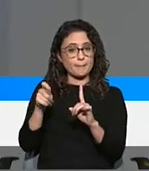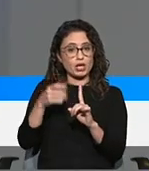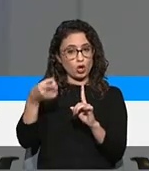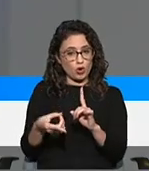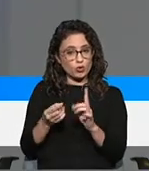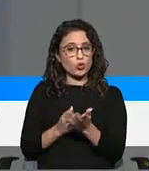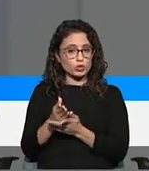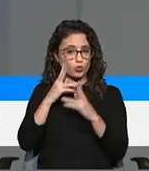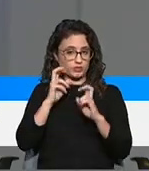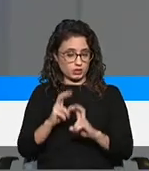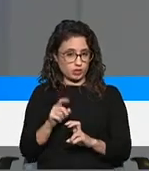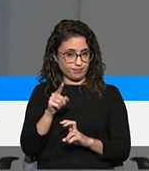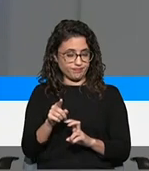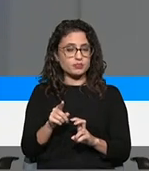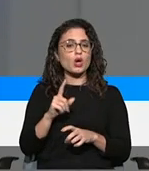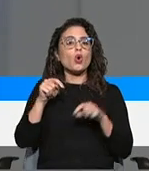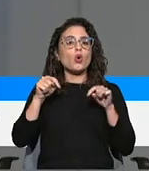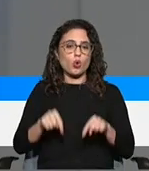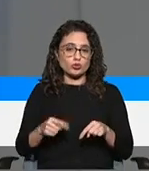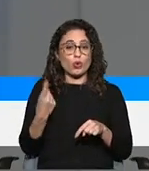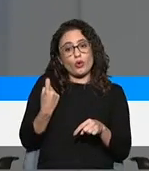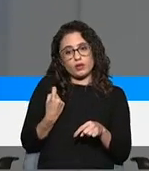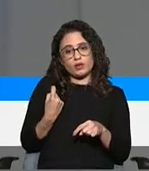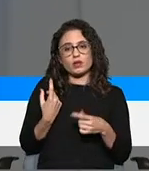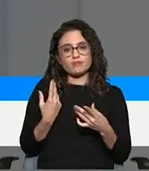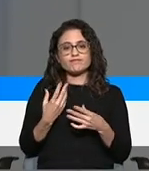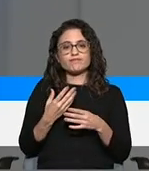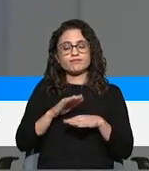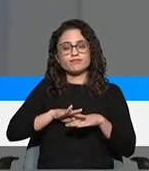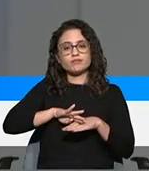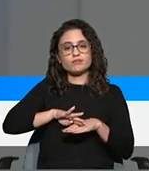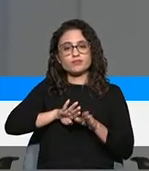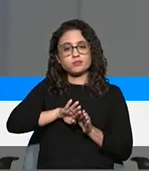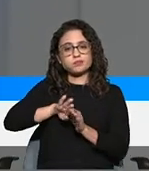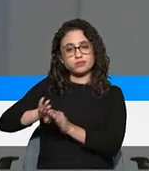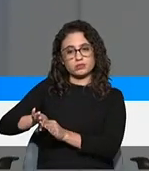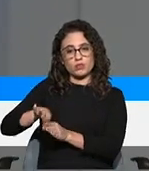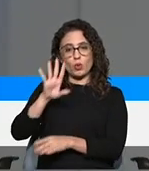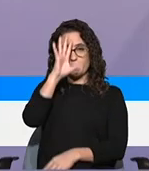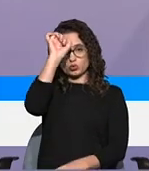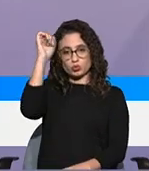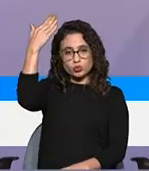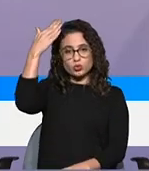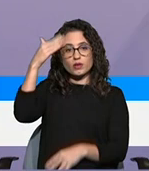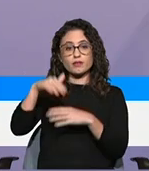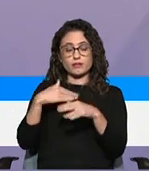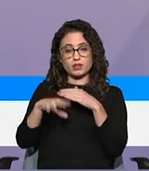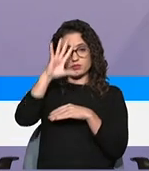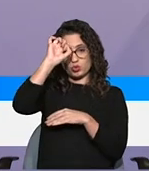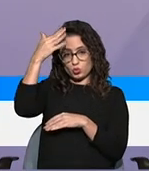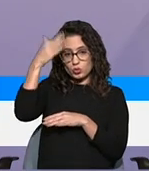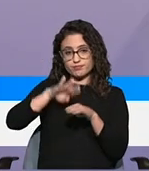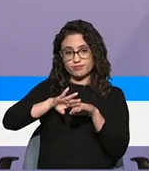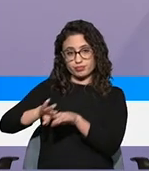investigado E hoje é ou ontem foi afastado um primeiro-ministro por ou afastou-se um primeiro-ministro por suspeitas de